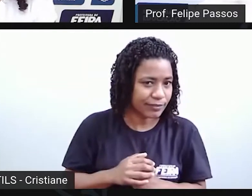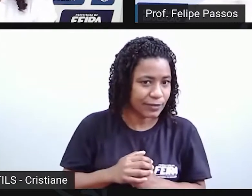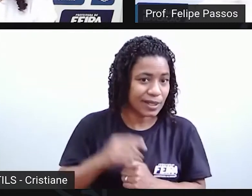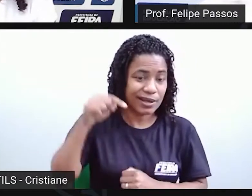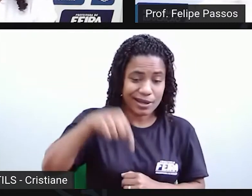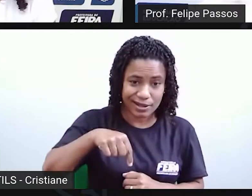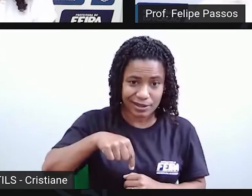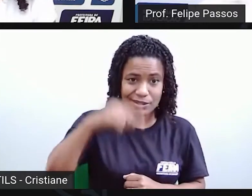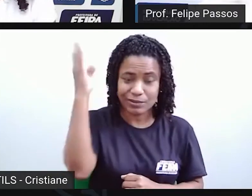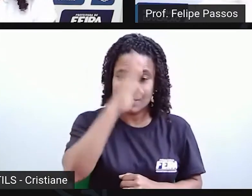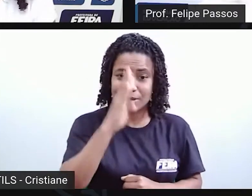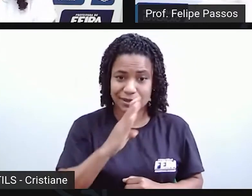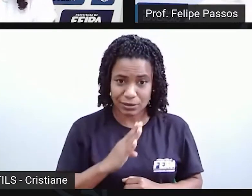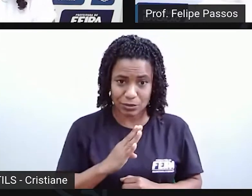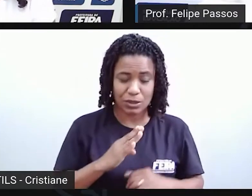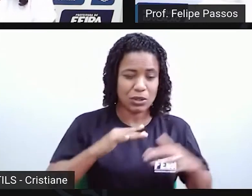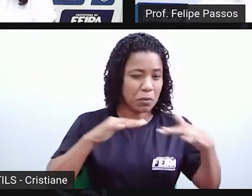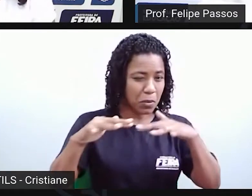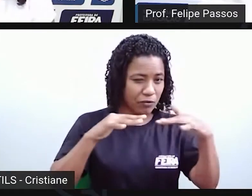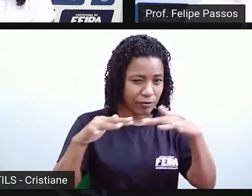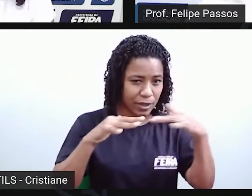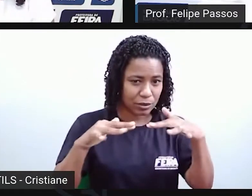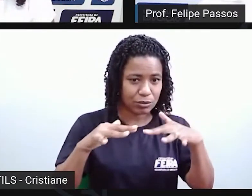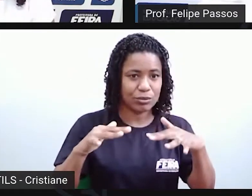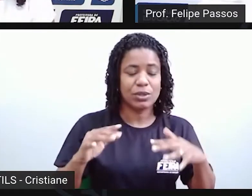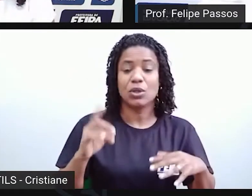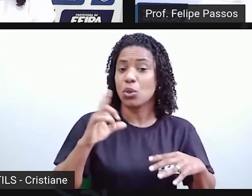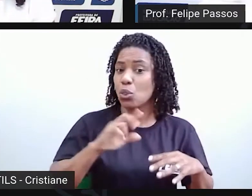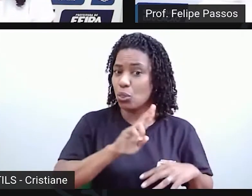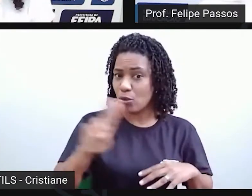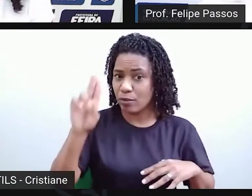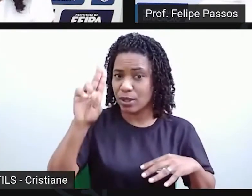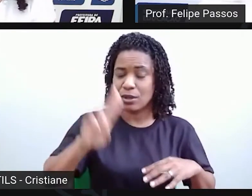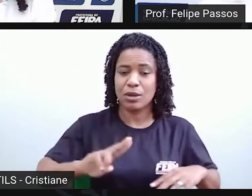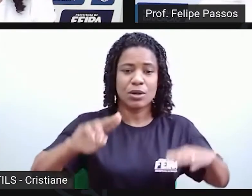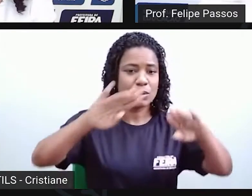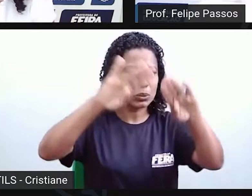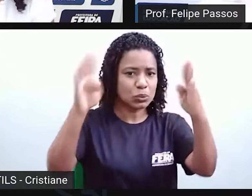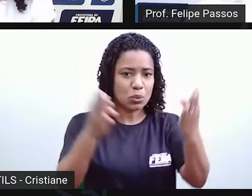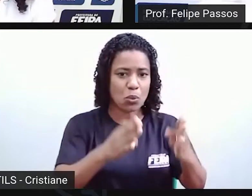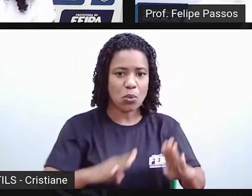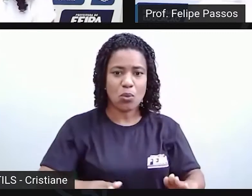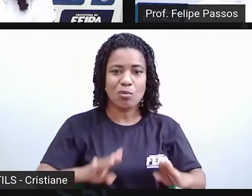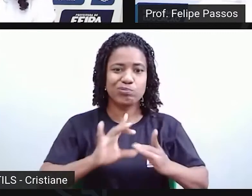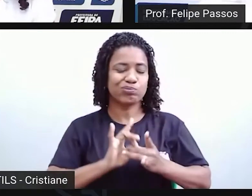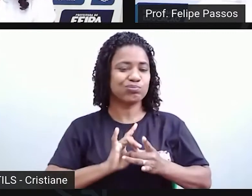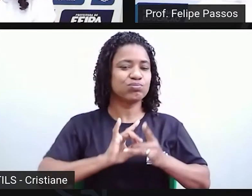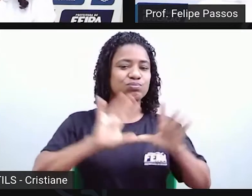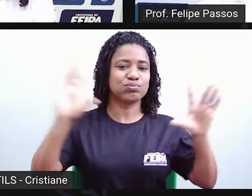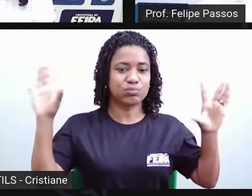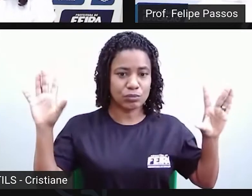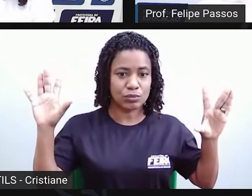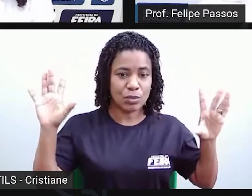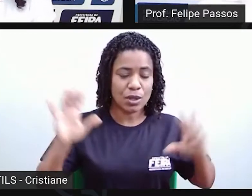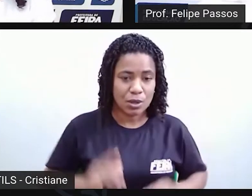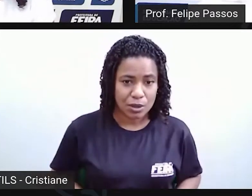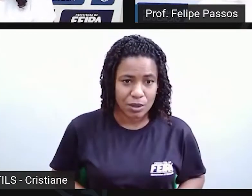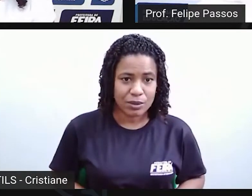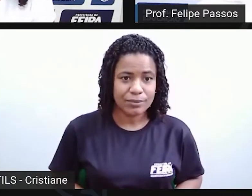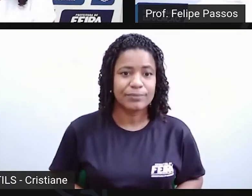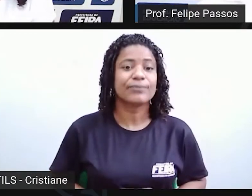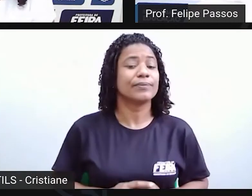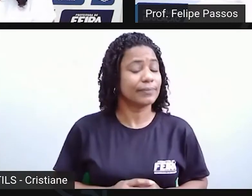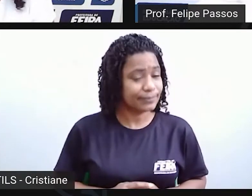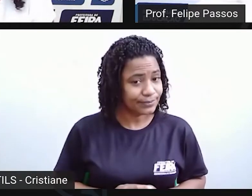Movimento Corpo Livre. E o Movimento Corpo Livre, ele é encabeçado e liderado aqui no Brasil pela Alexandra Gurgel,